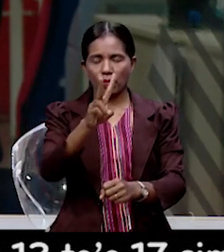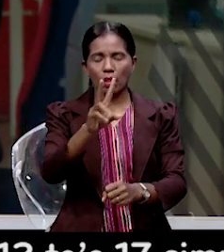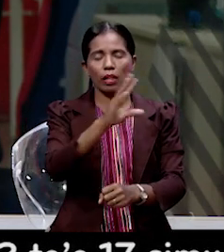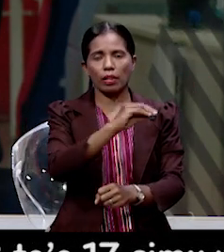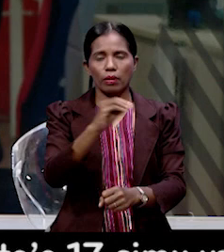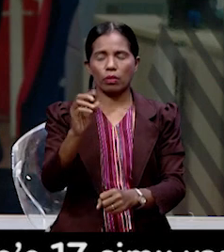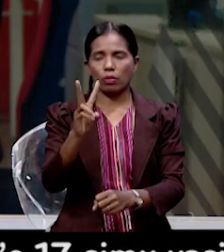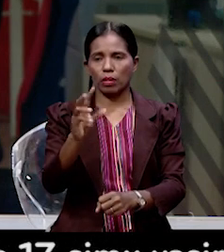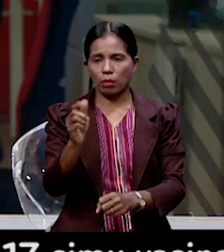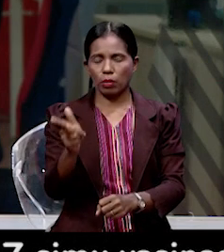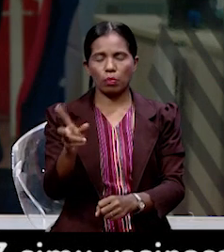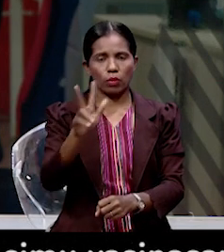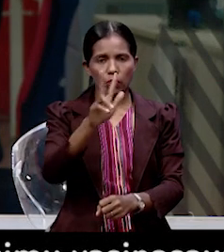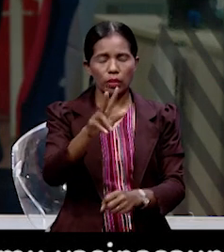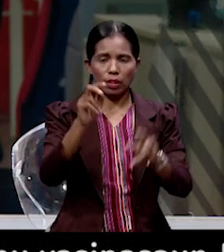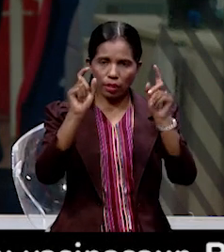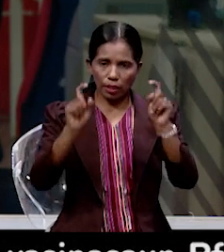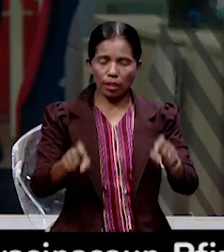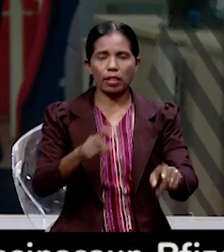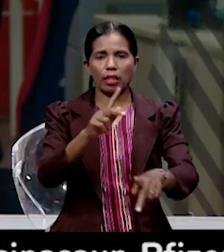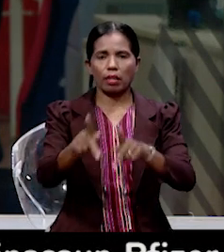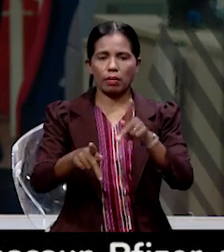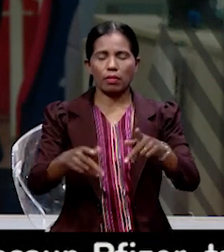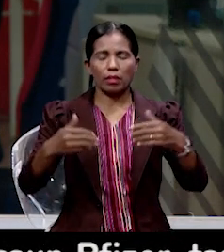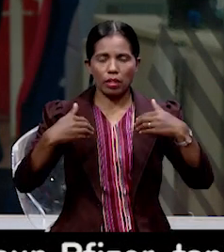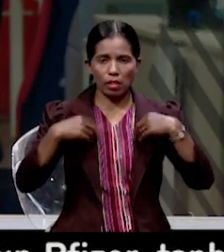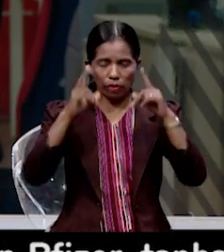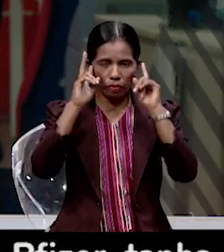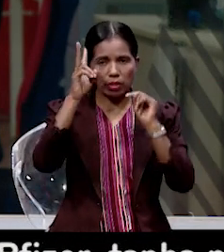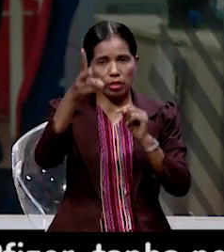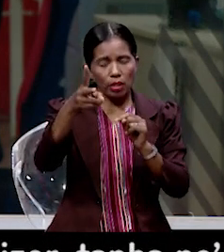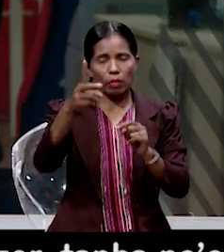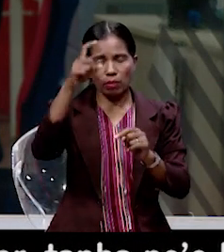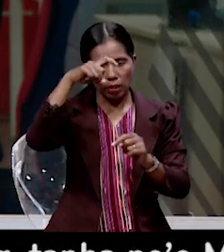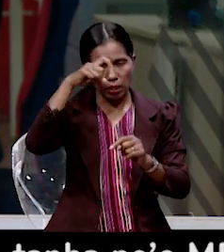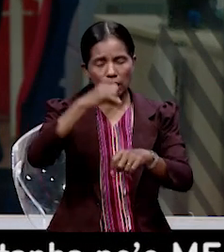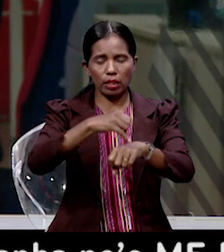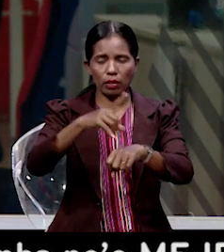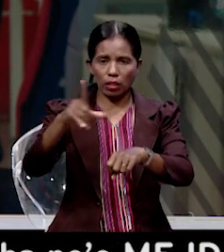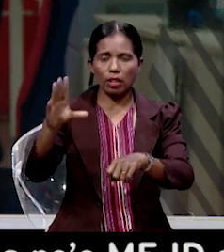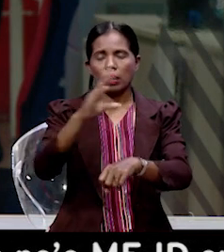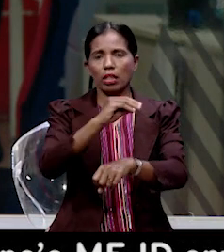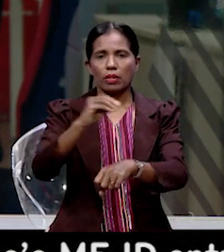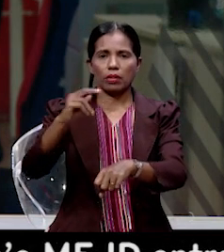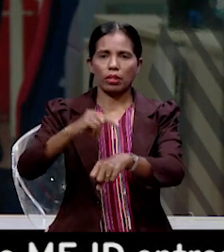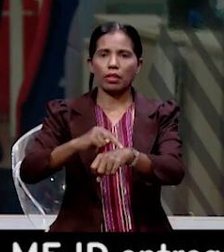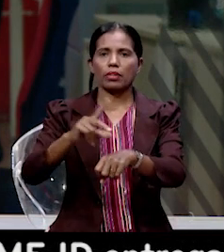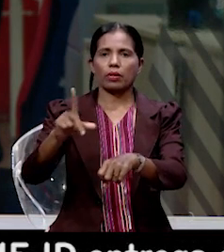Rihunrua Ronulurecintolo, tem que emanebe e a visão matene internacional no nacional.